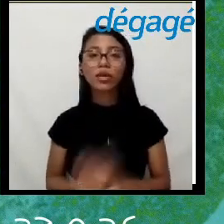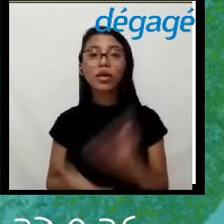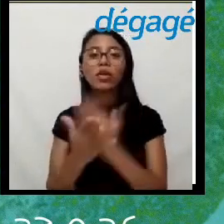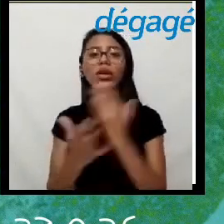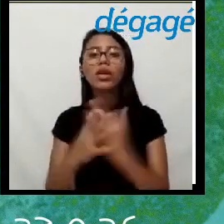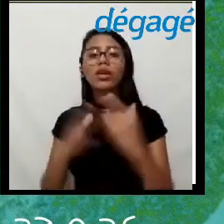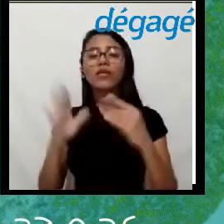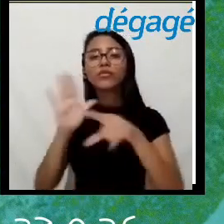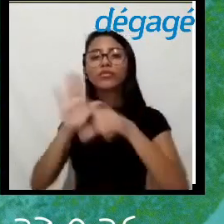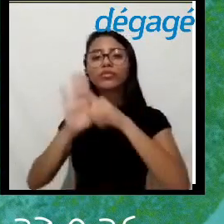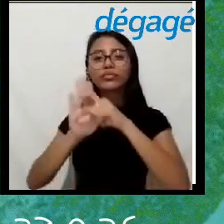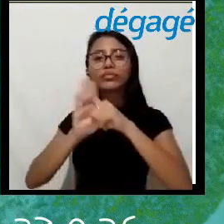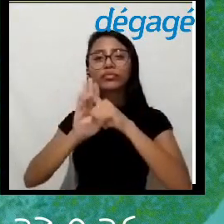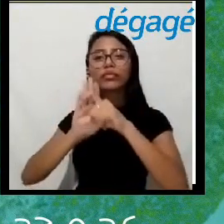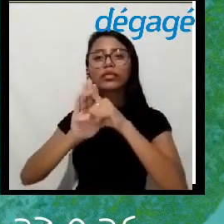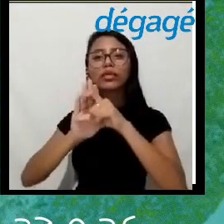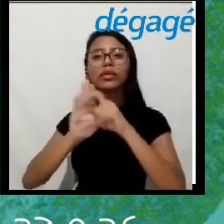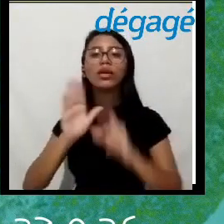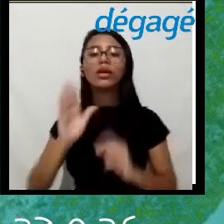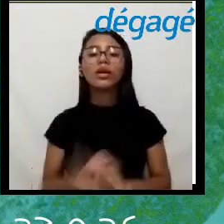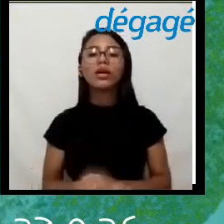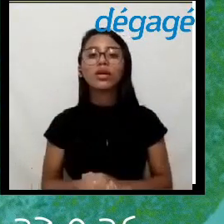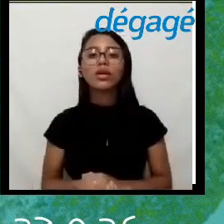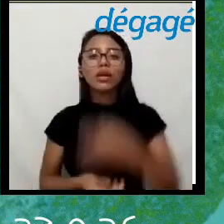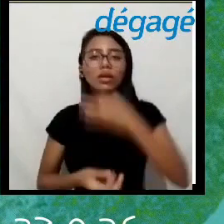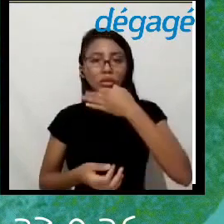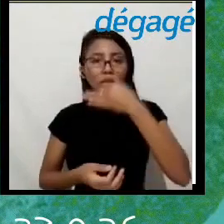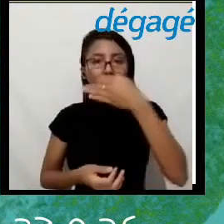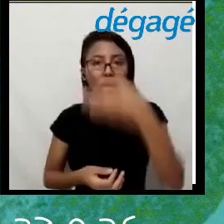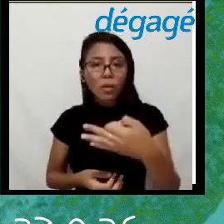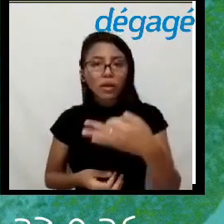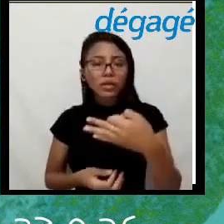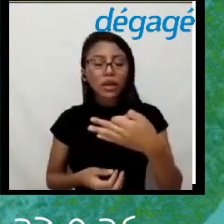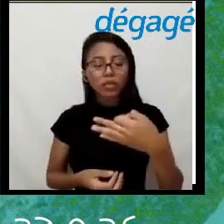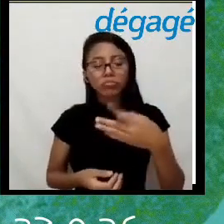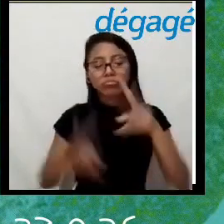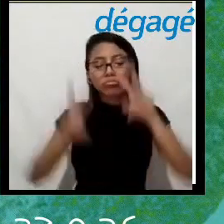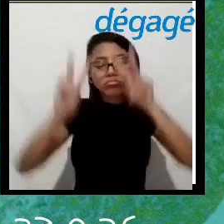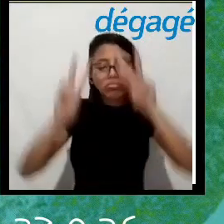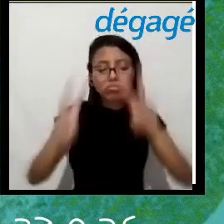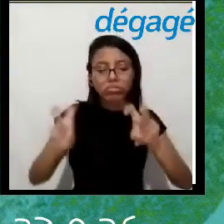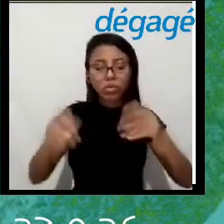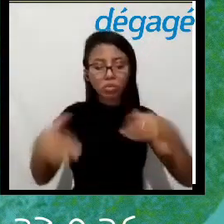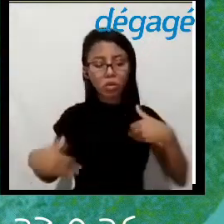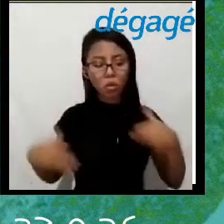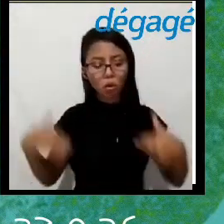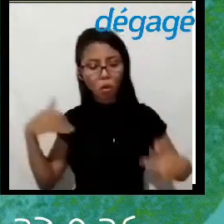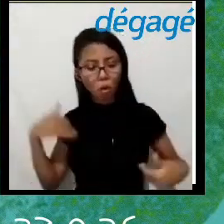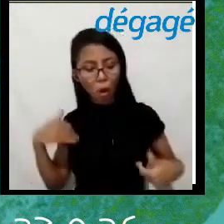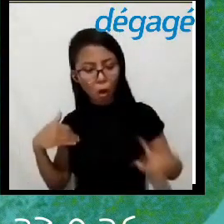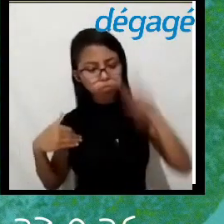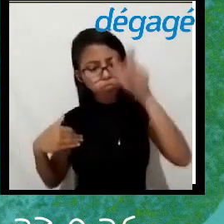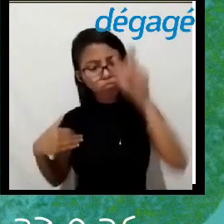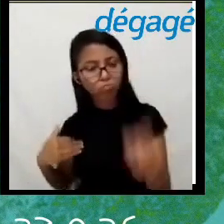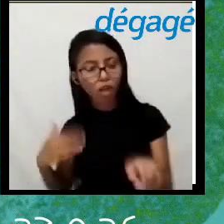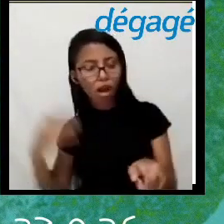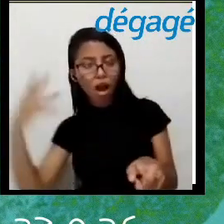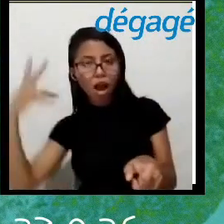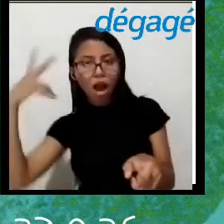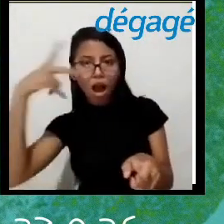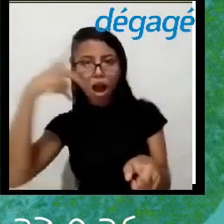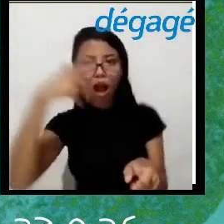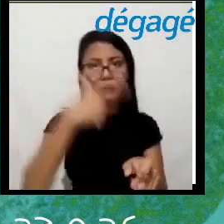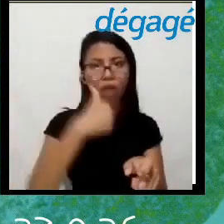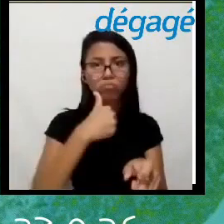os comentários sobre os corpos e sobre o que é belo nunca nos relacionam. Tudo que é considerado bonito vem